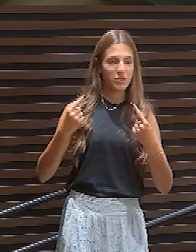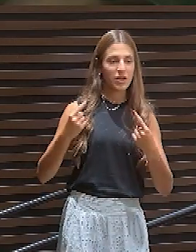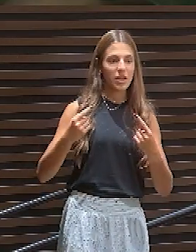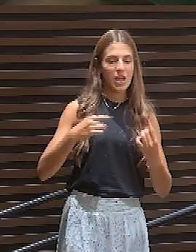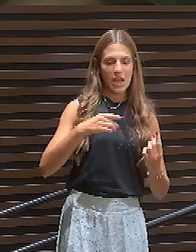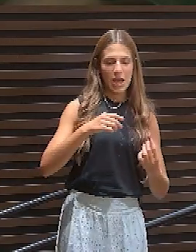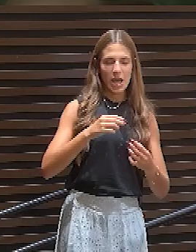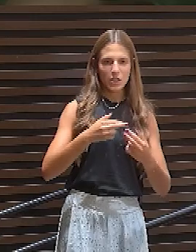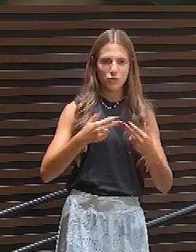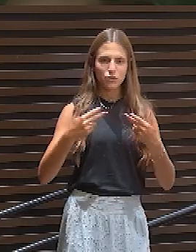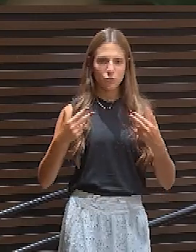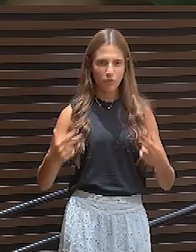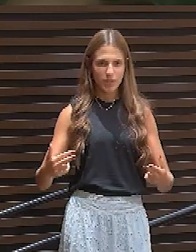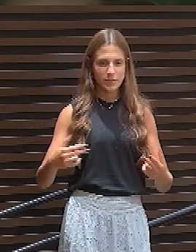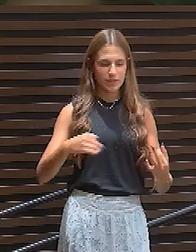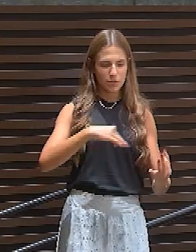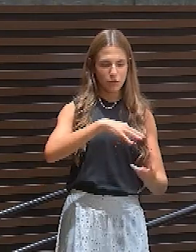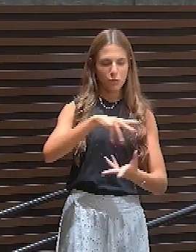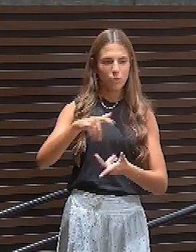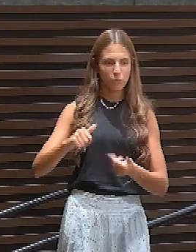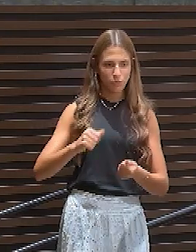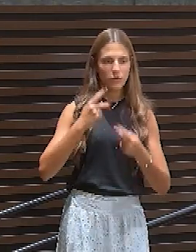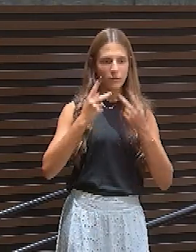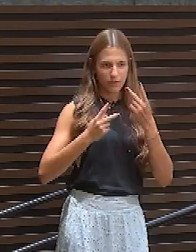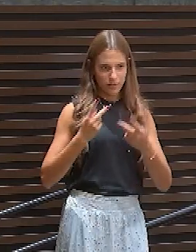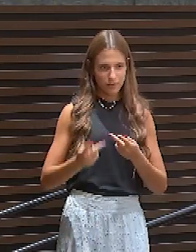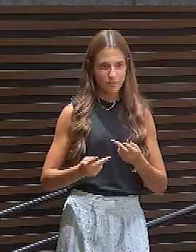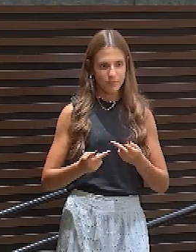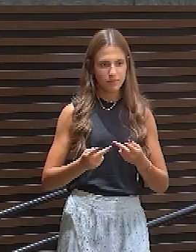narrativas e enfrentar a rejeição?